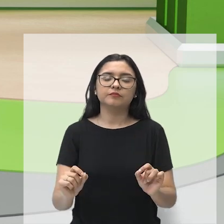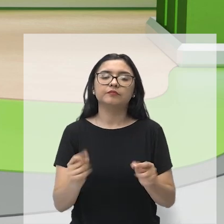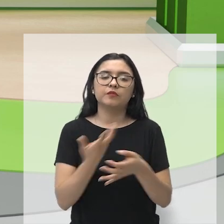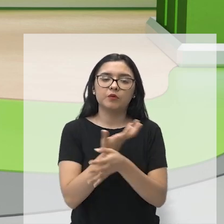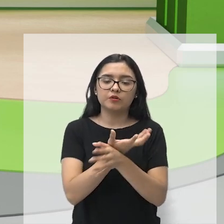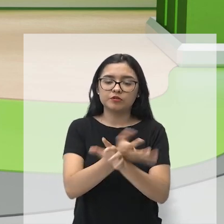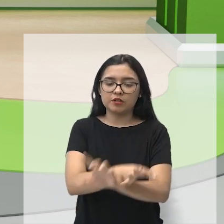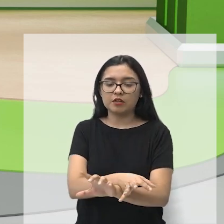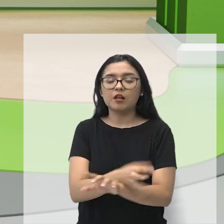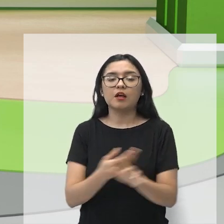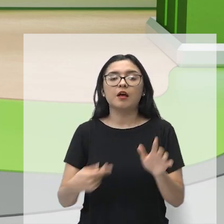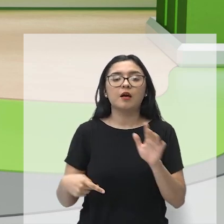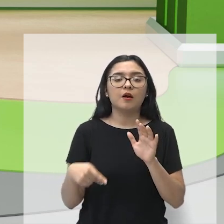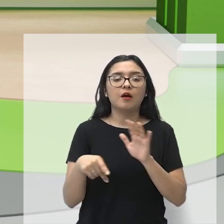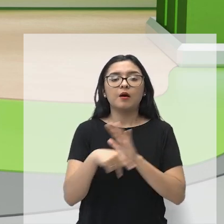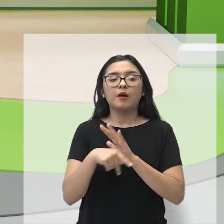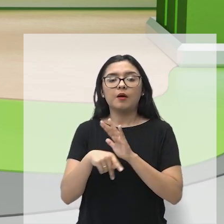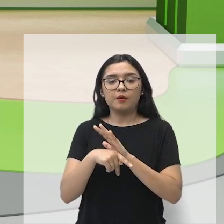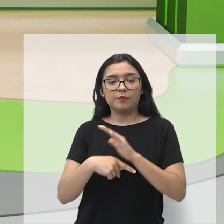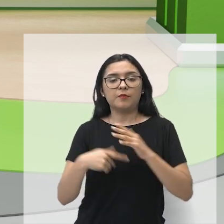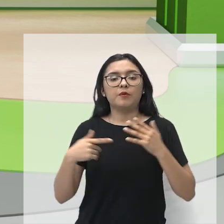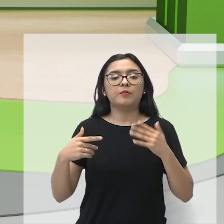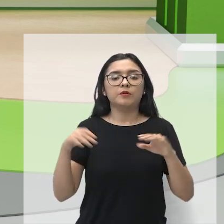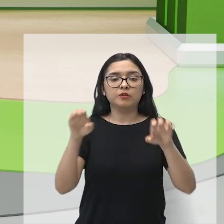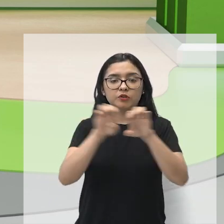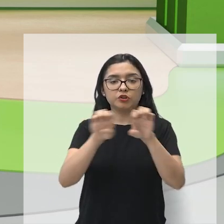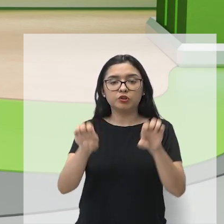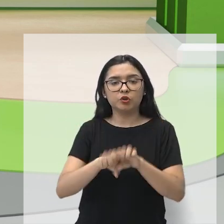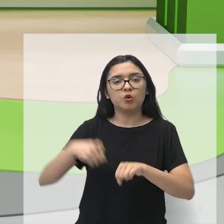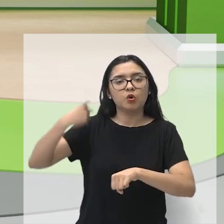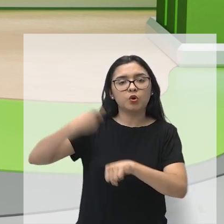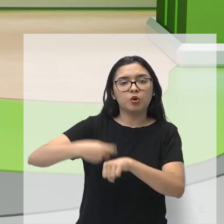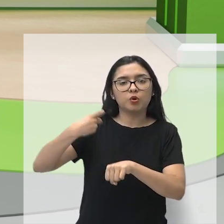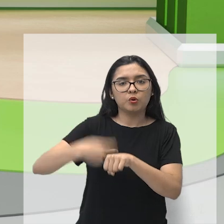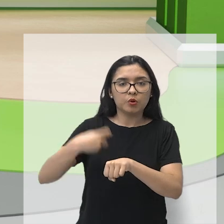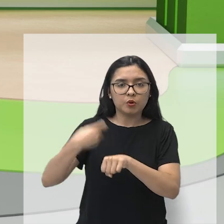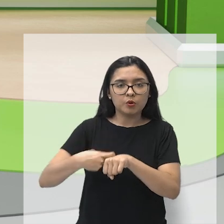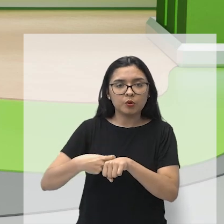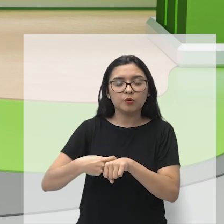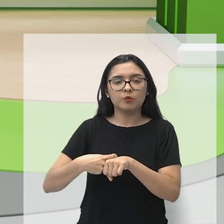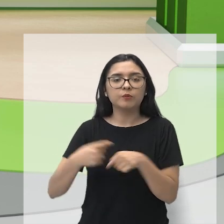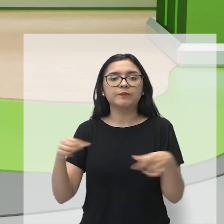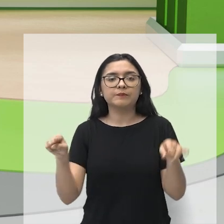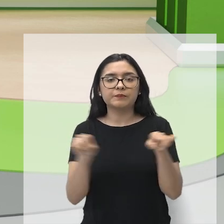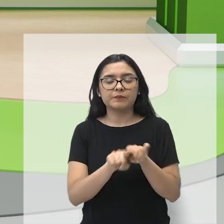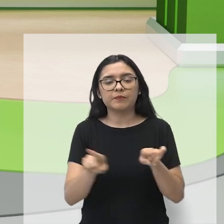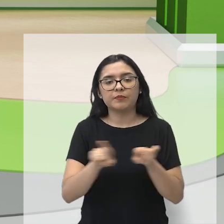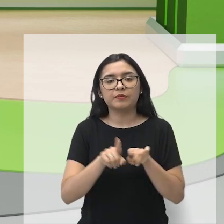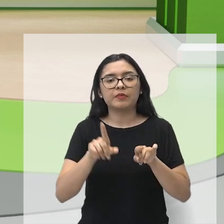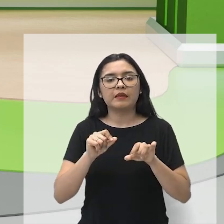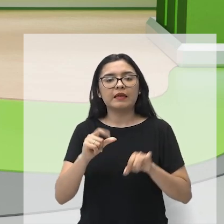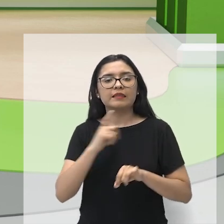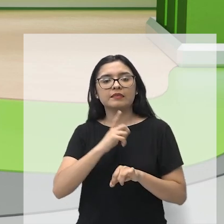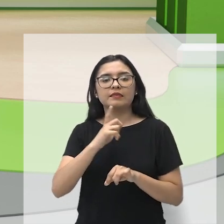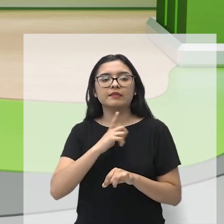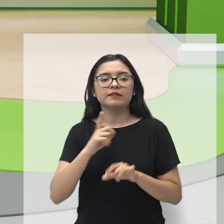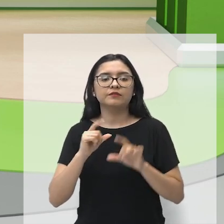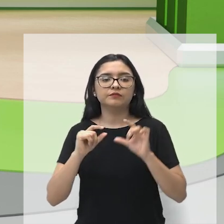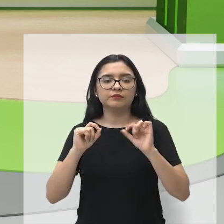um órgão, sim, um órgão rígido, denso, extremamente cheio